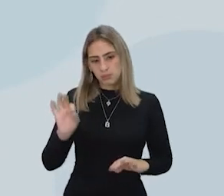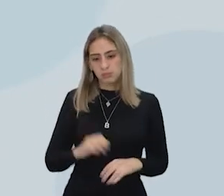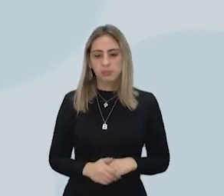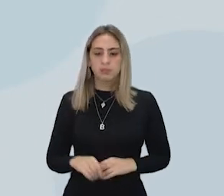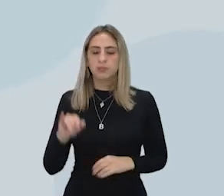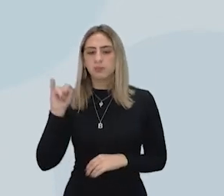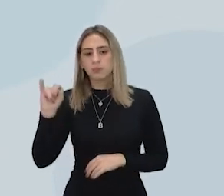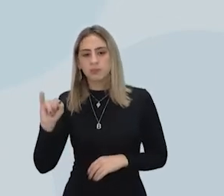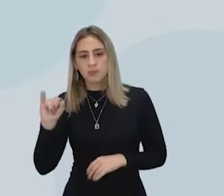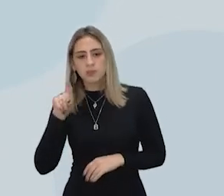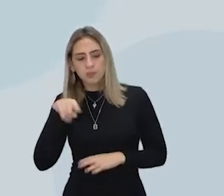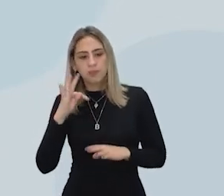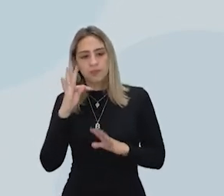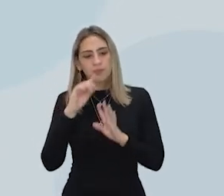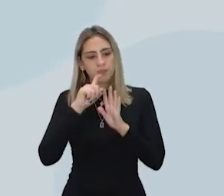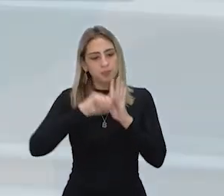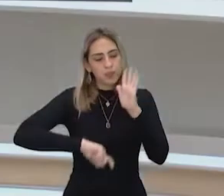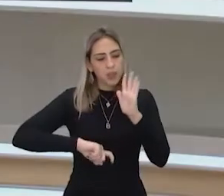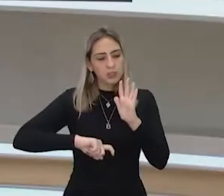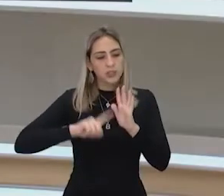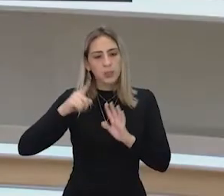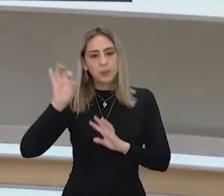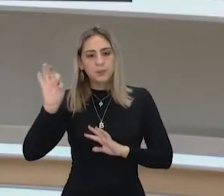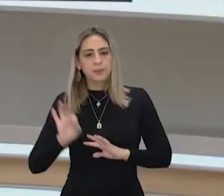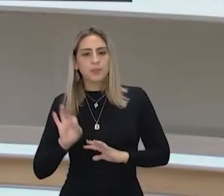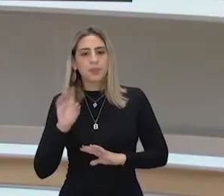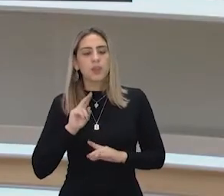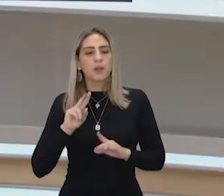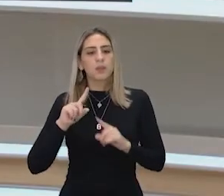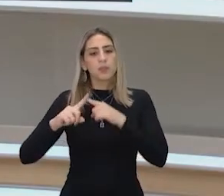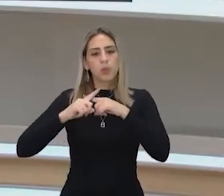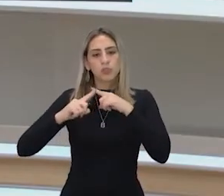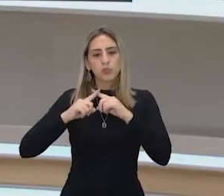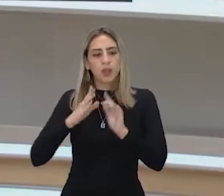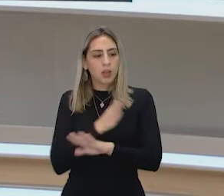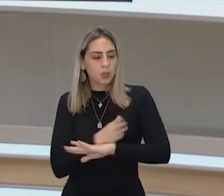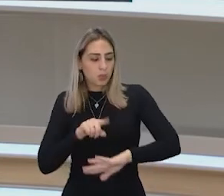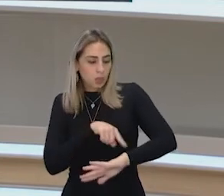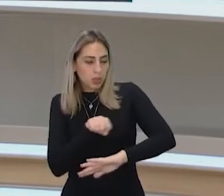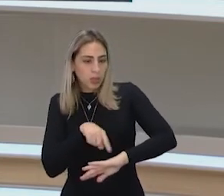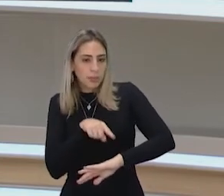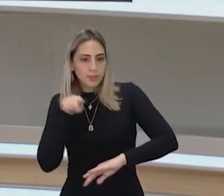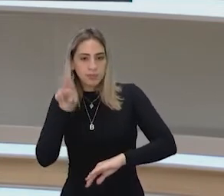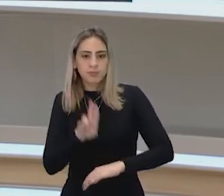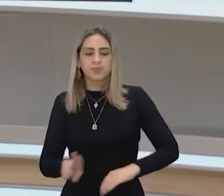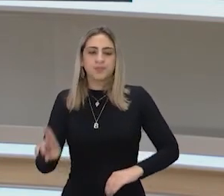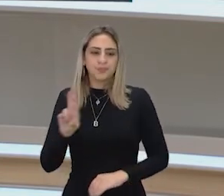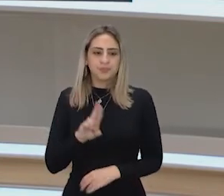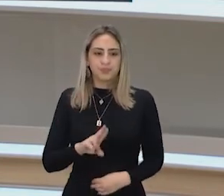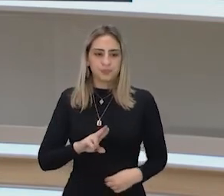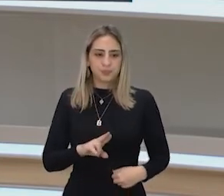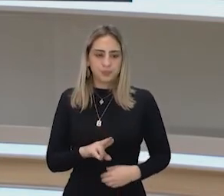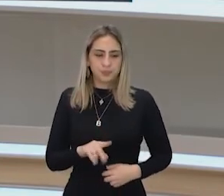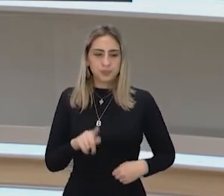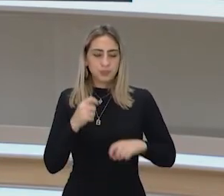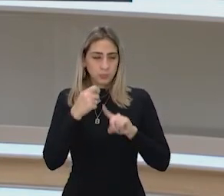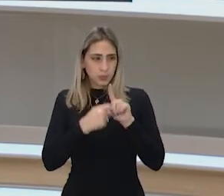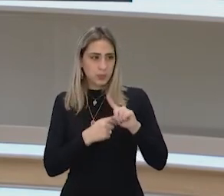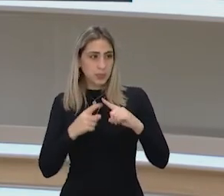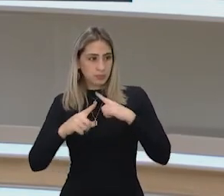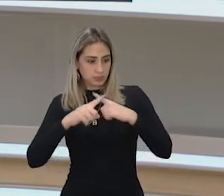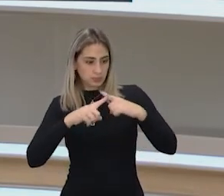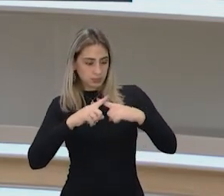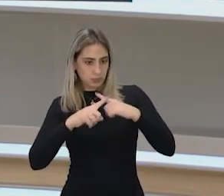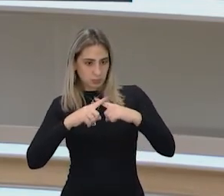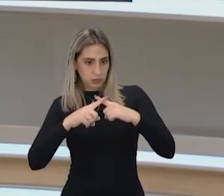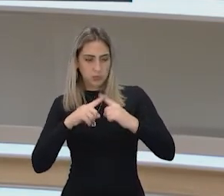o I vai ser a taxa, que é uma porcentagem, multiplicado pelo tempo aí que você vai utilizar. Se for 1 mês, vai multiplicar a taxa